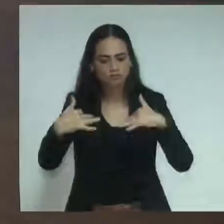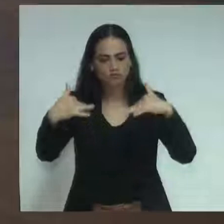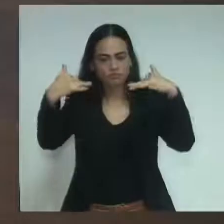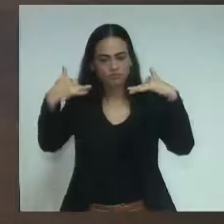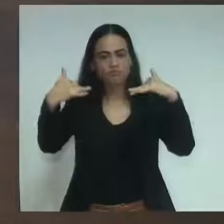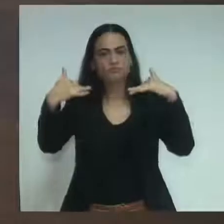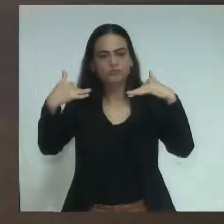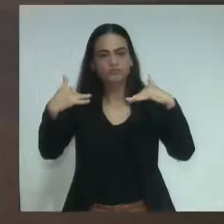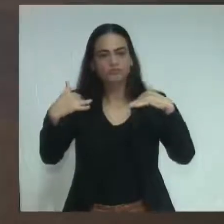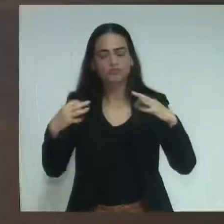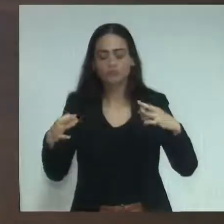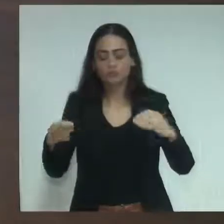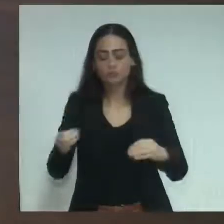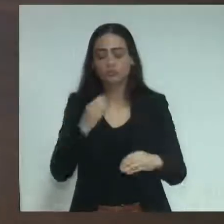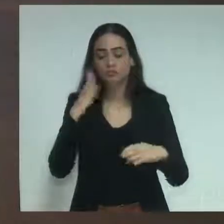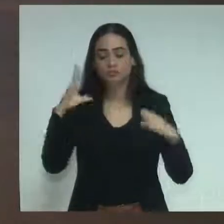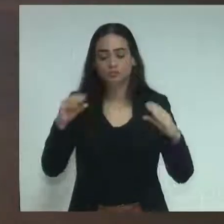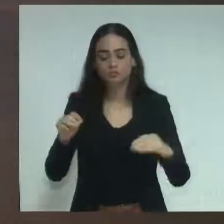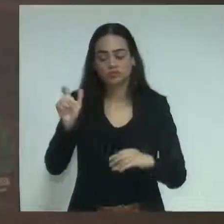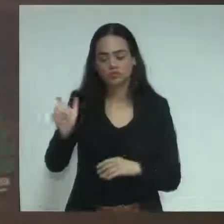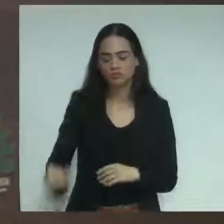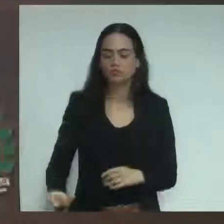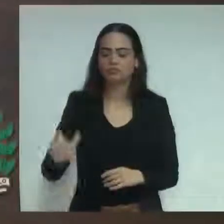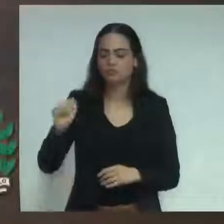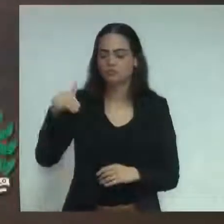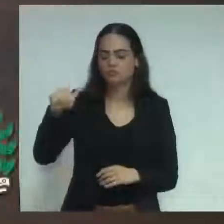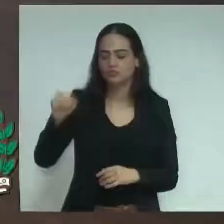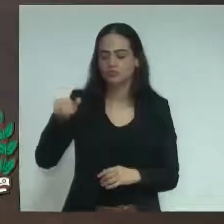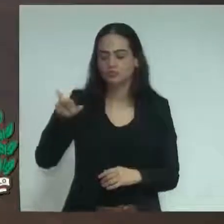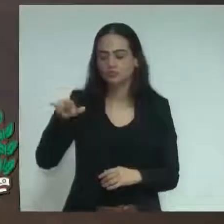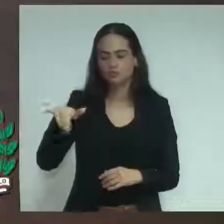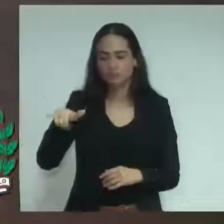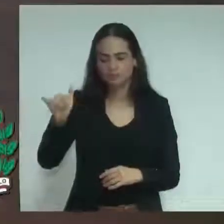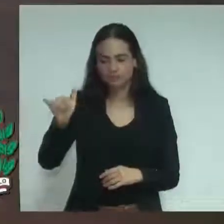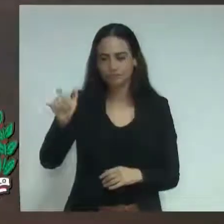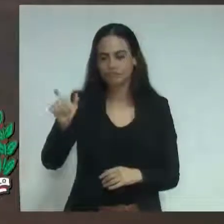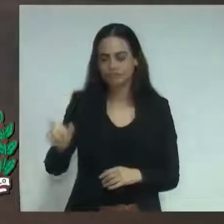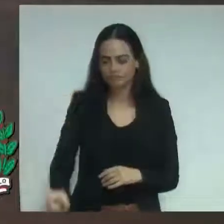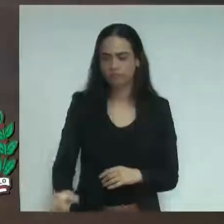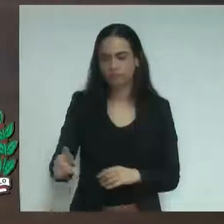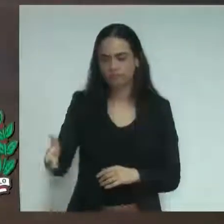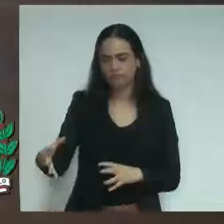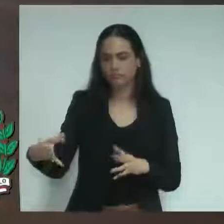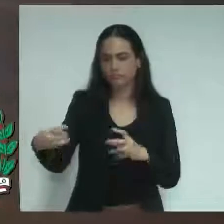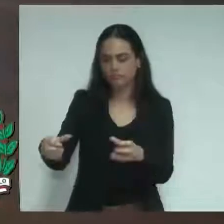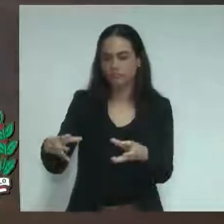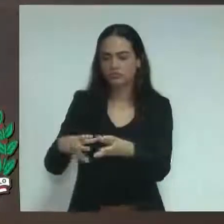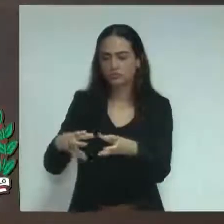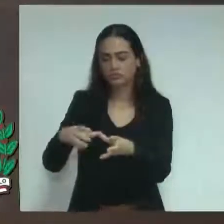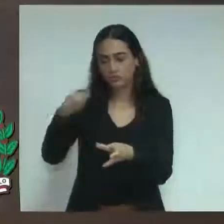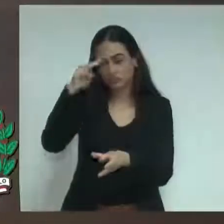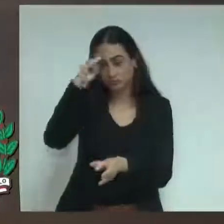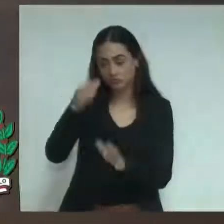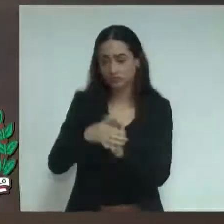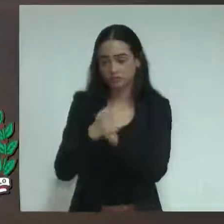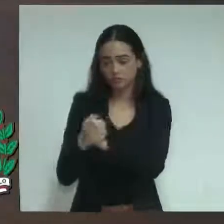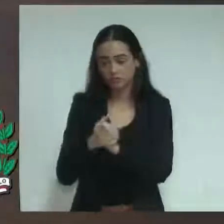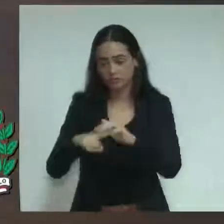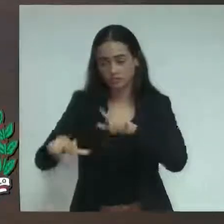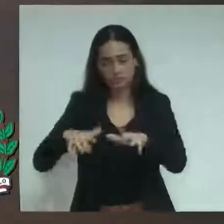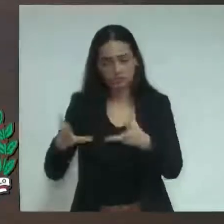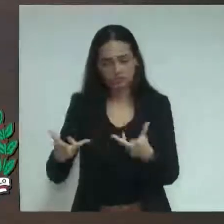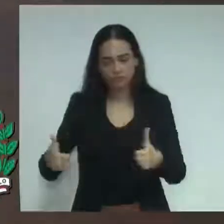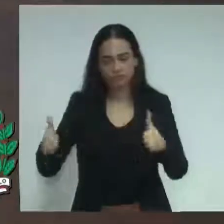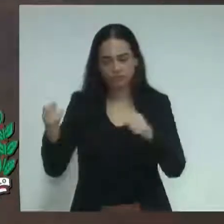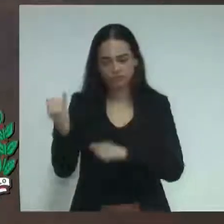as boas-vindas para o Amauri, não é? Em nome dos cotistas e escoteiros. Não é? Parabéns pelo esse trabalho tão importante, senhor Amauri. Mas